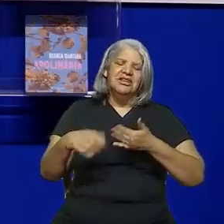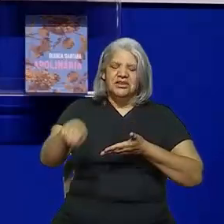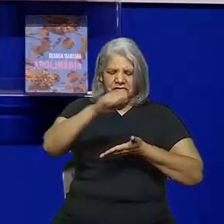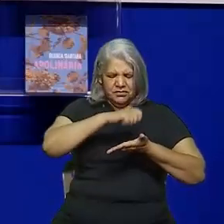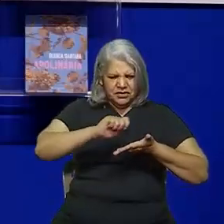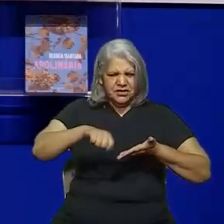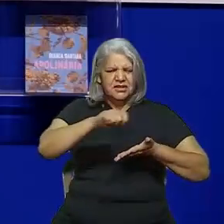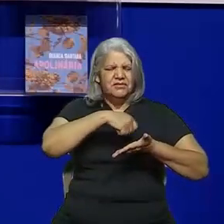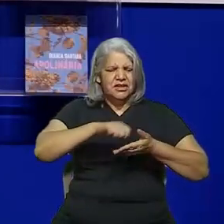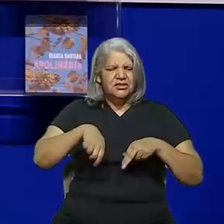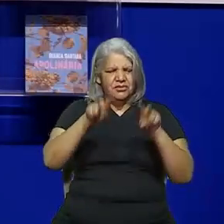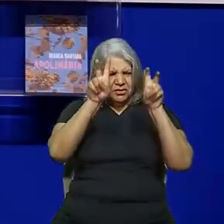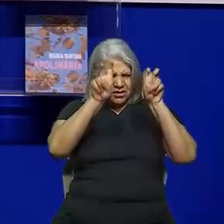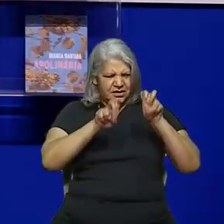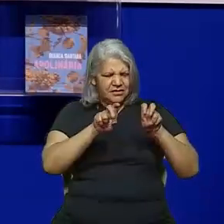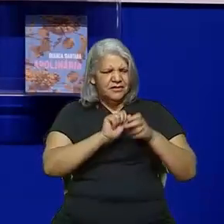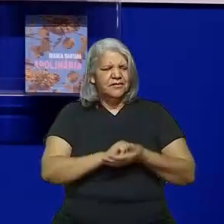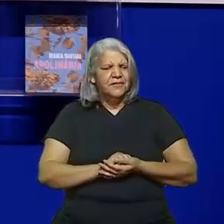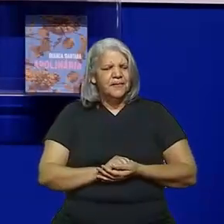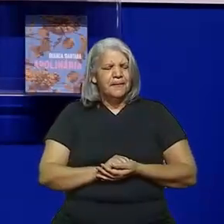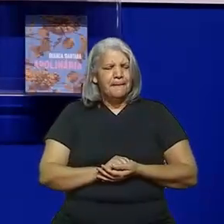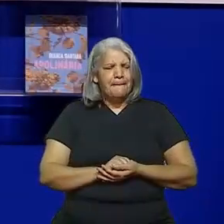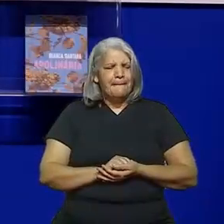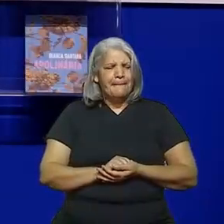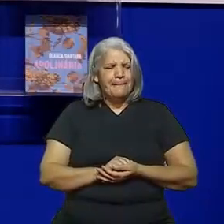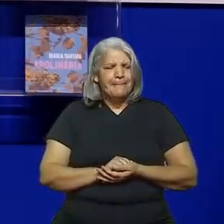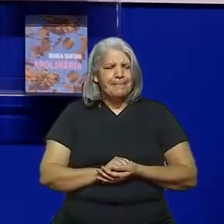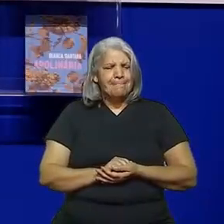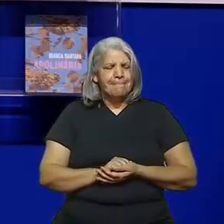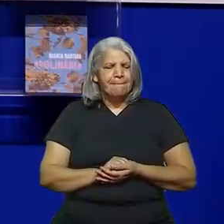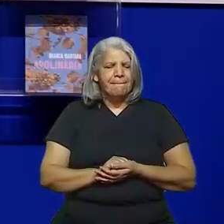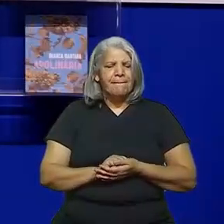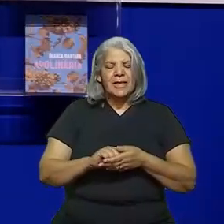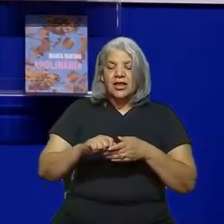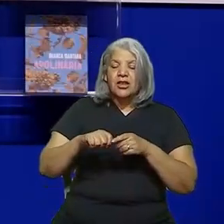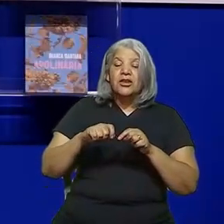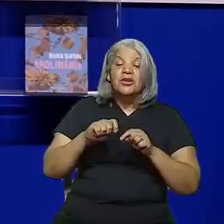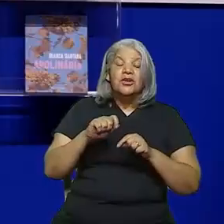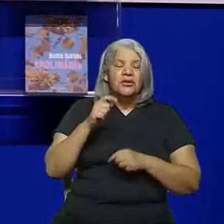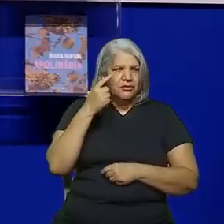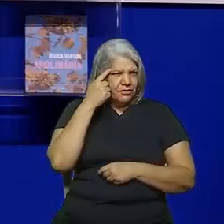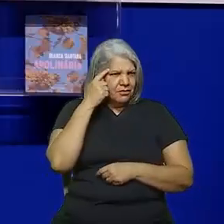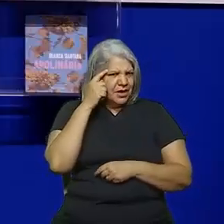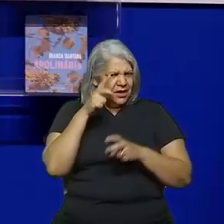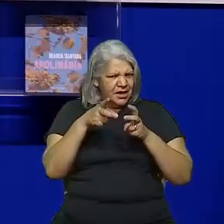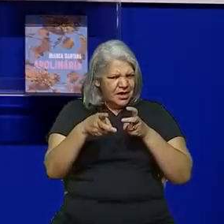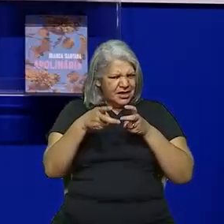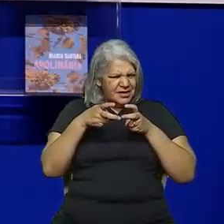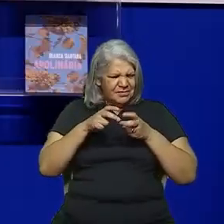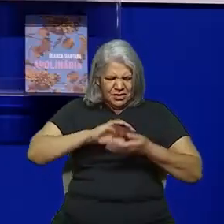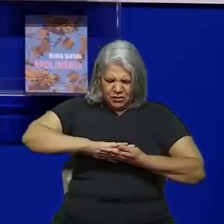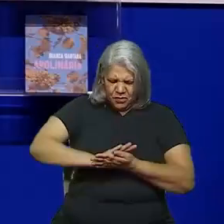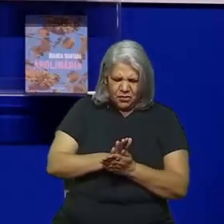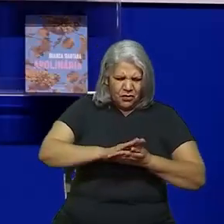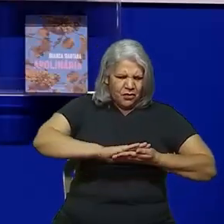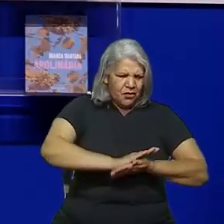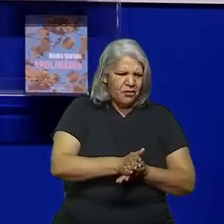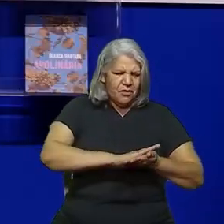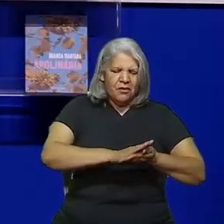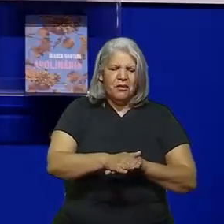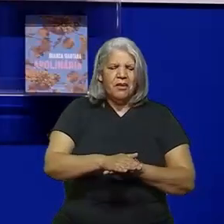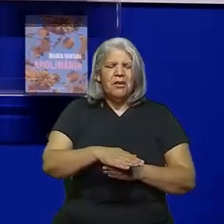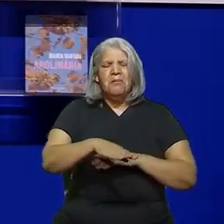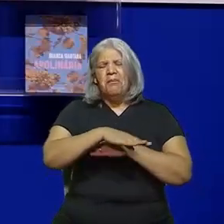escrever sobre isso, né? E fiz, mas eu vi o mecanismo de destruição, de